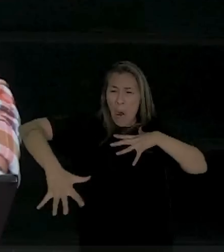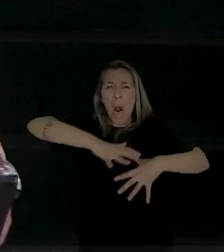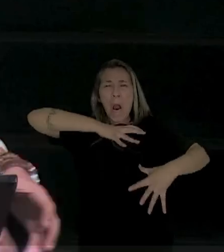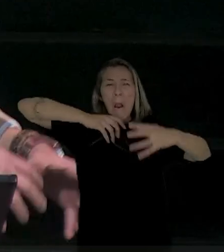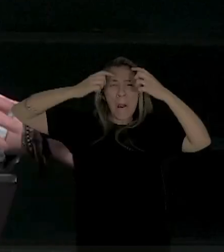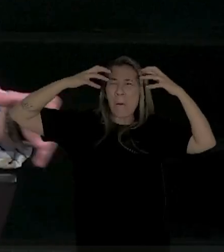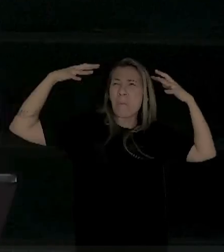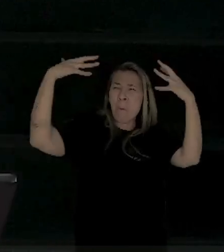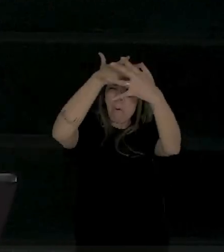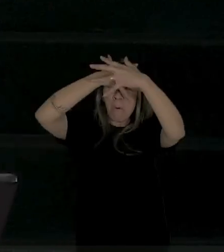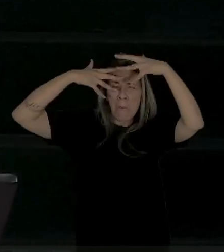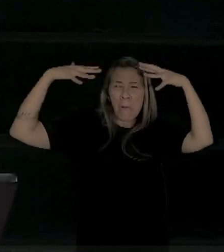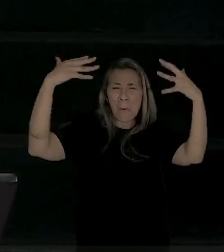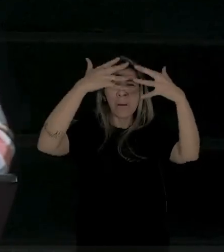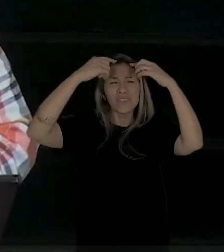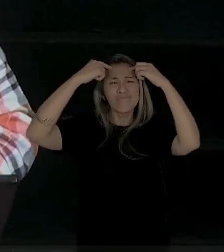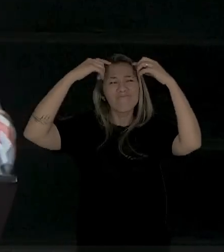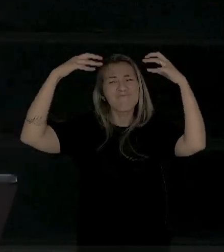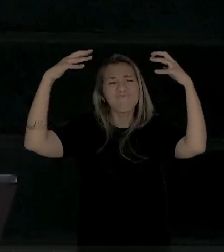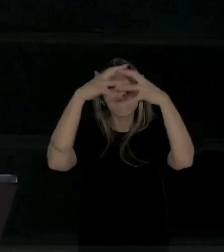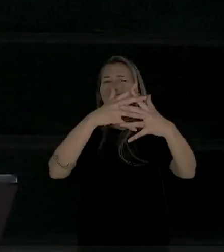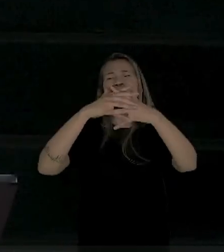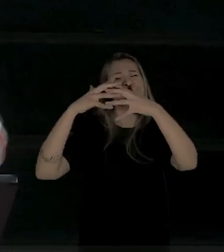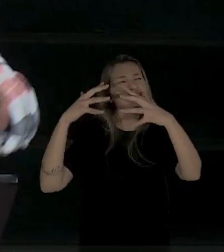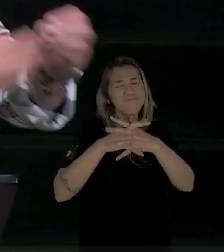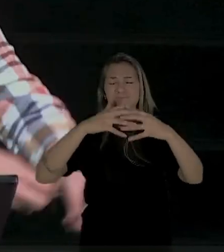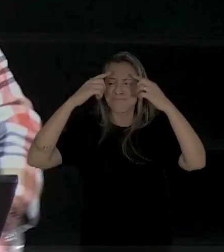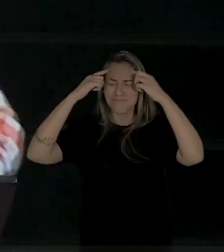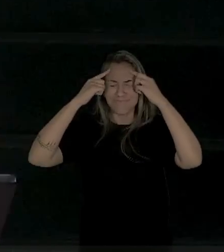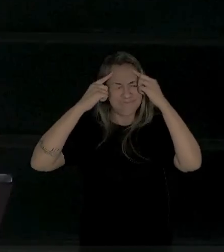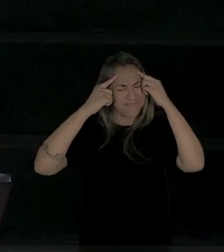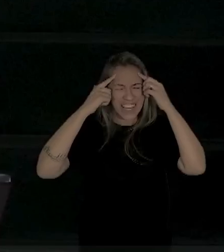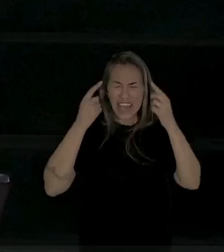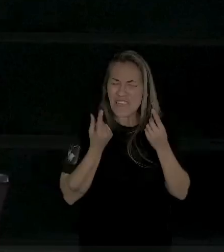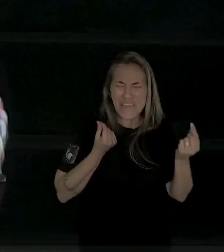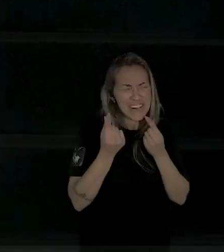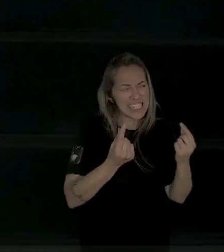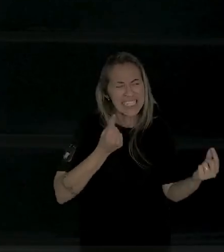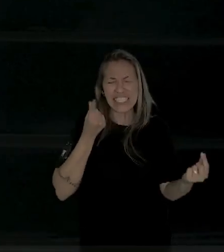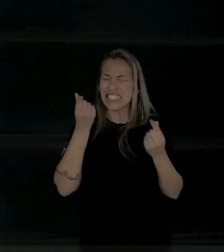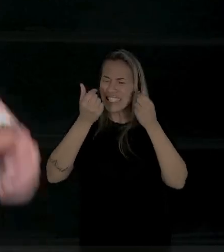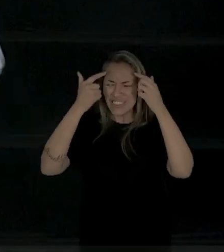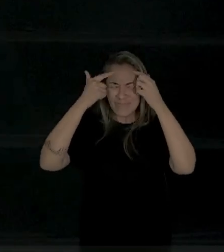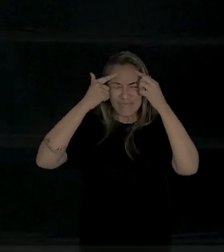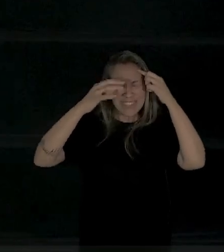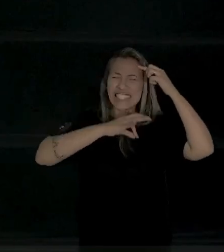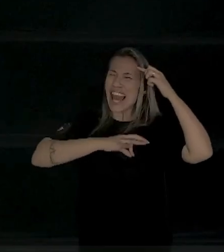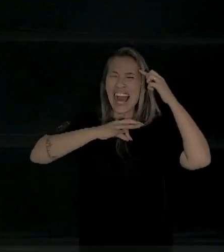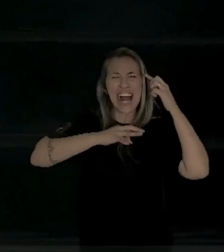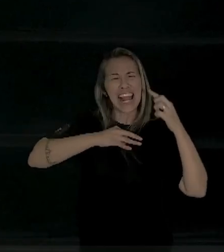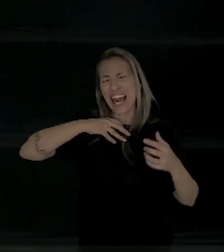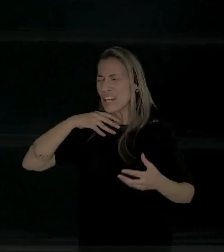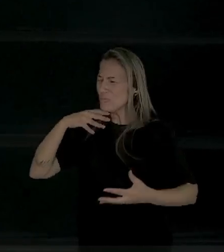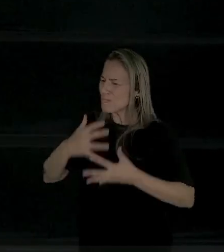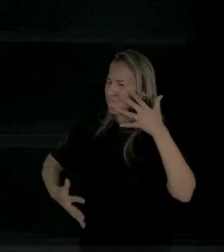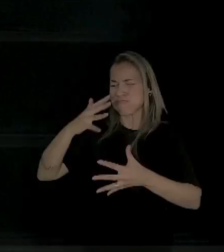bagunçam, terremotos mudam as coisas de lugar, terremotos mudam as minhas finanças, terremotos mudam o meu salário, terremotos